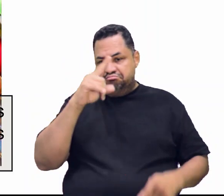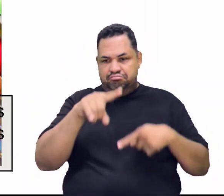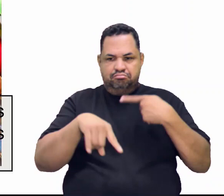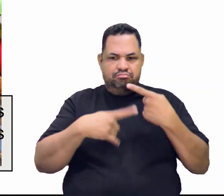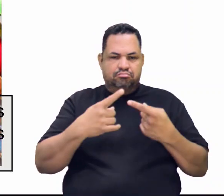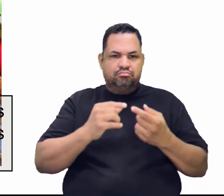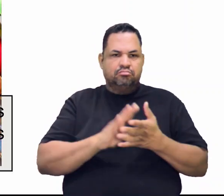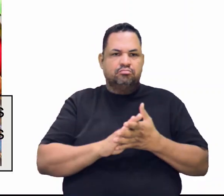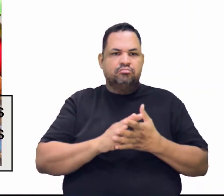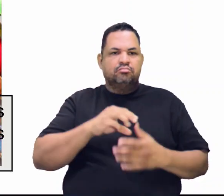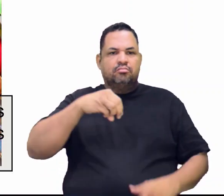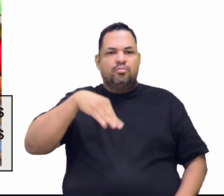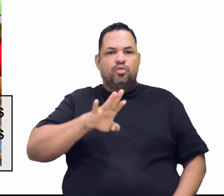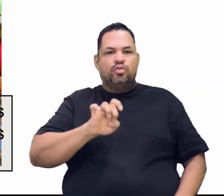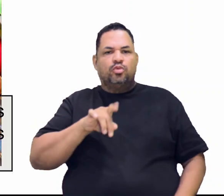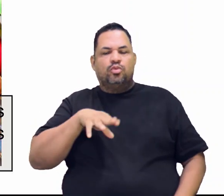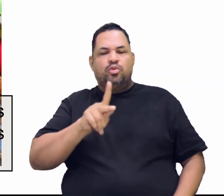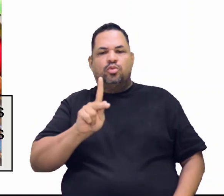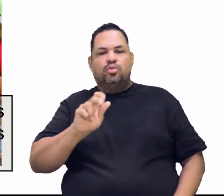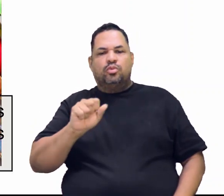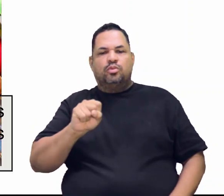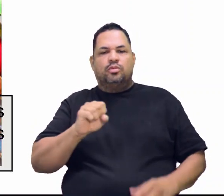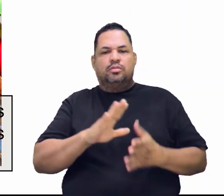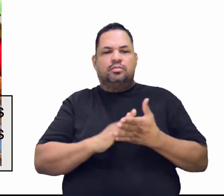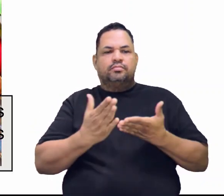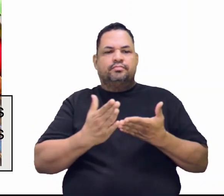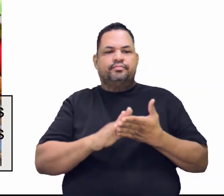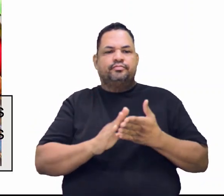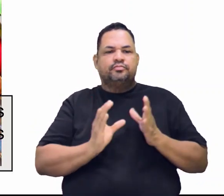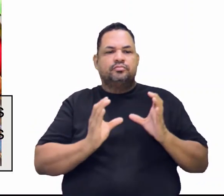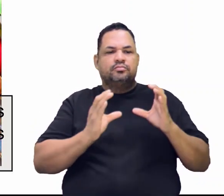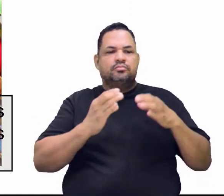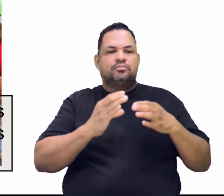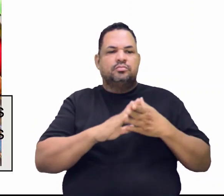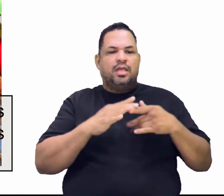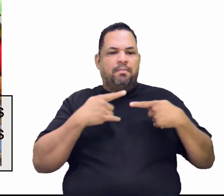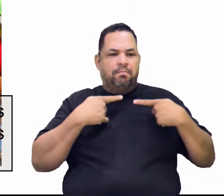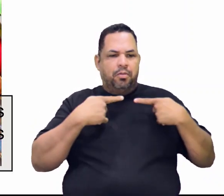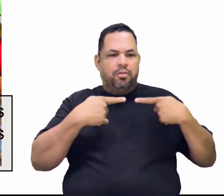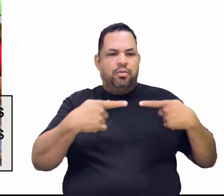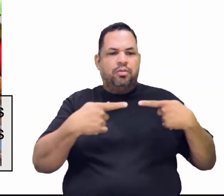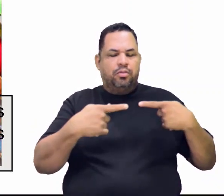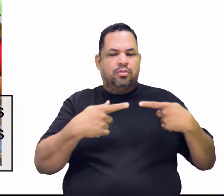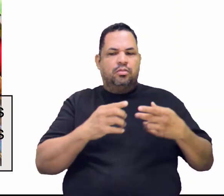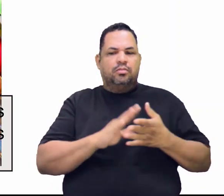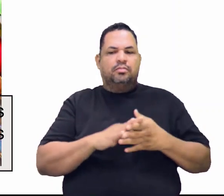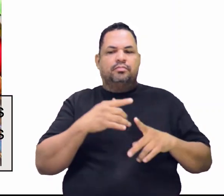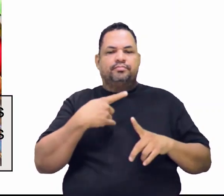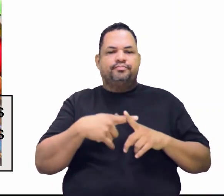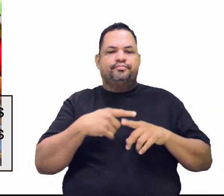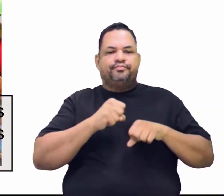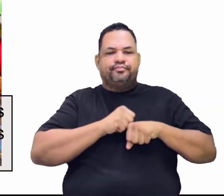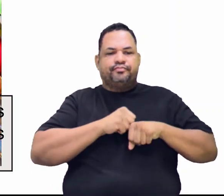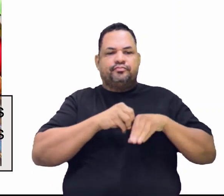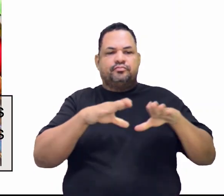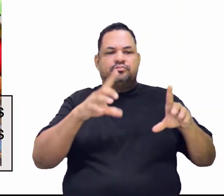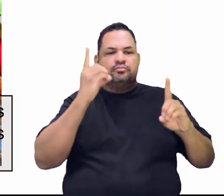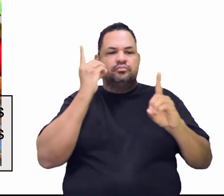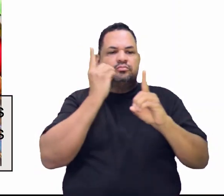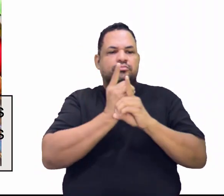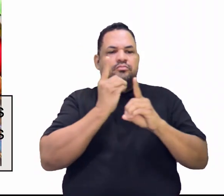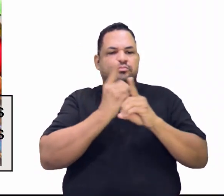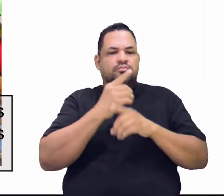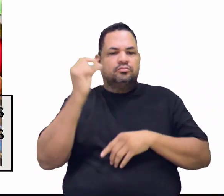eles. Já os Mundurucus foi um grupo de guerreiros cujo